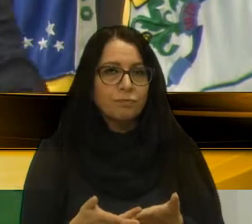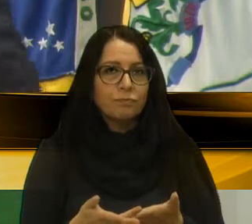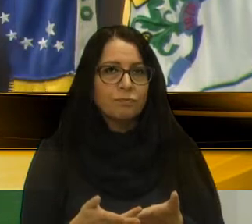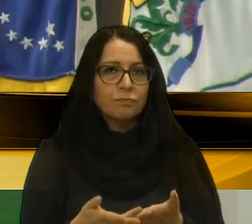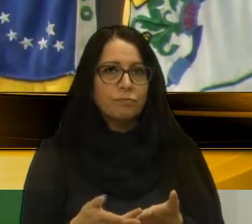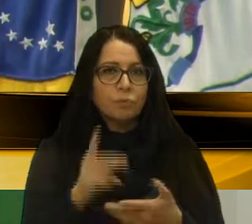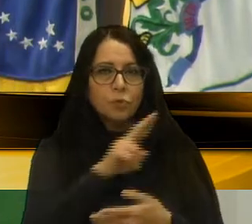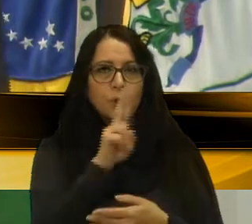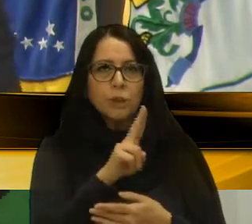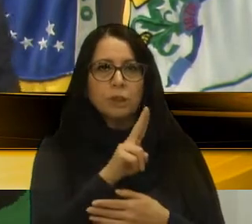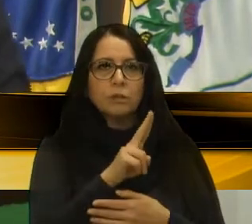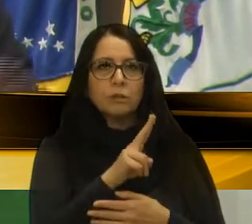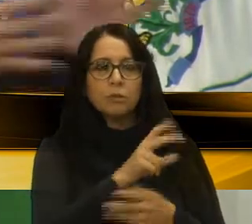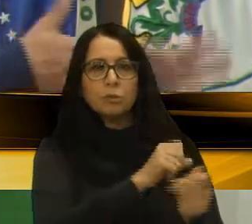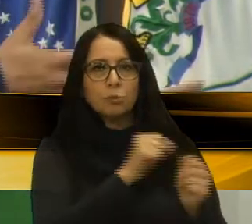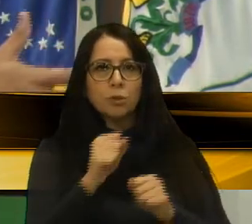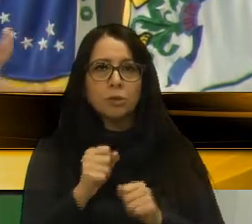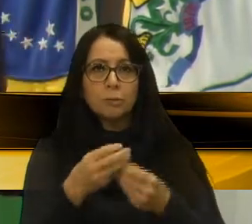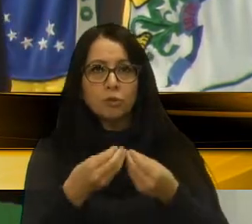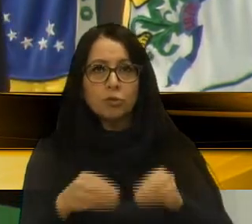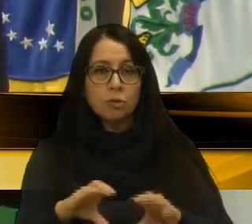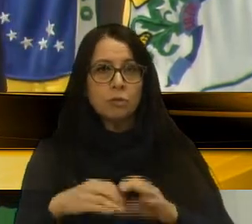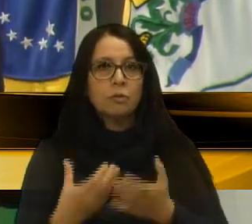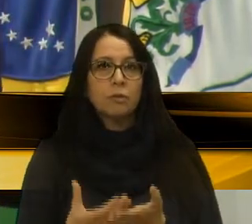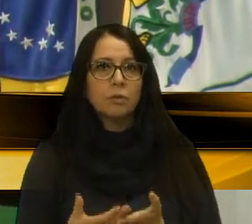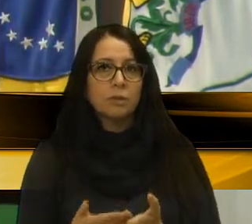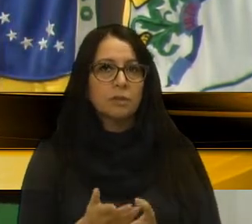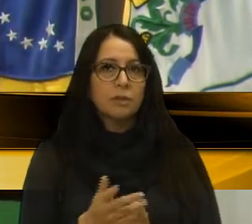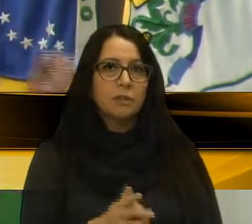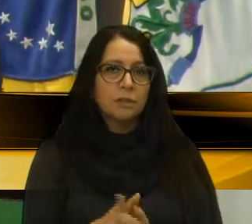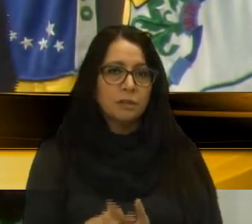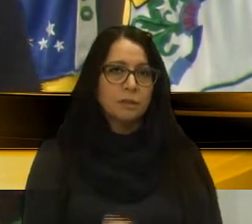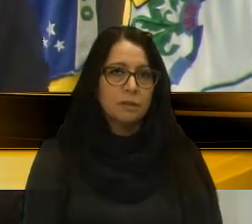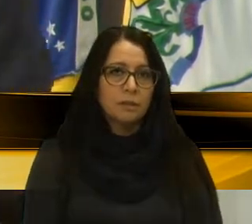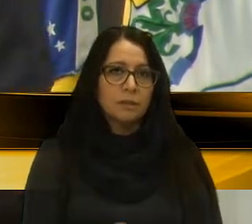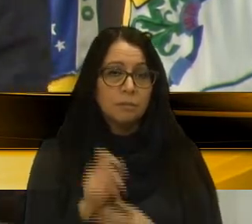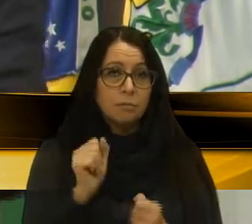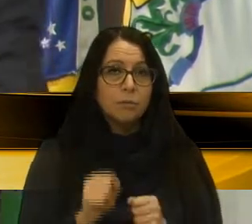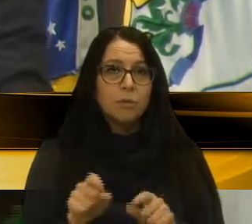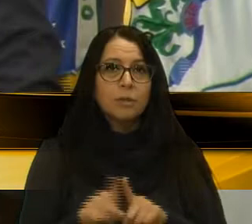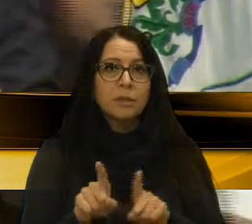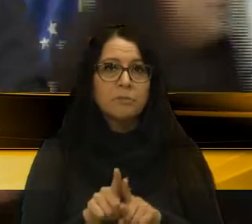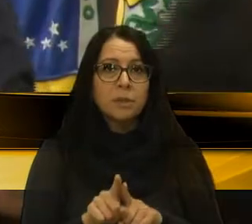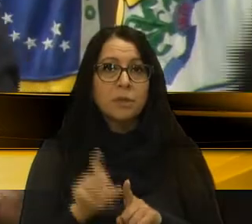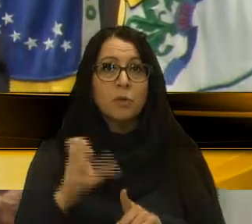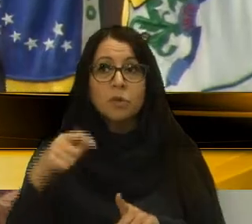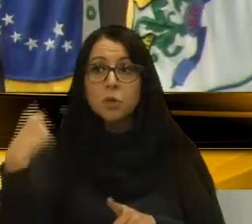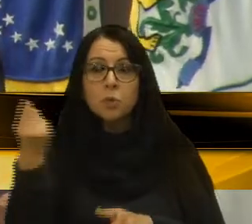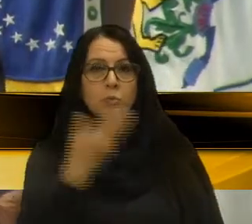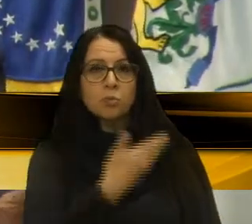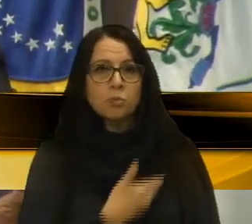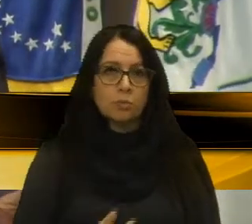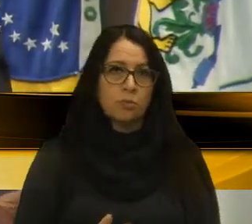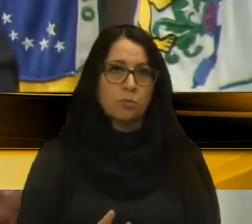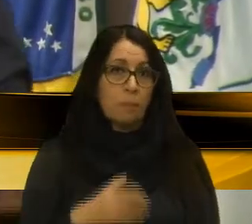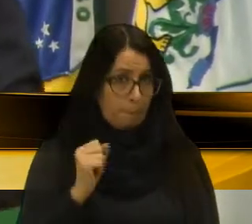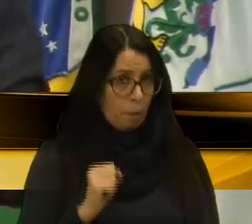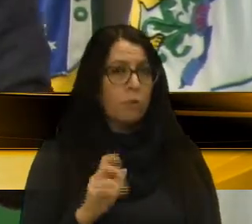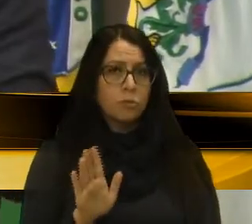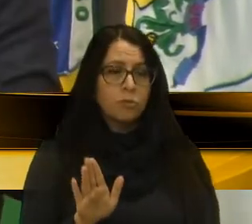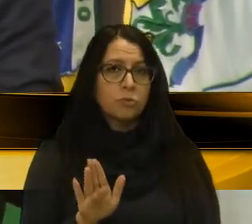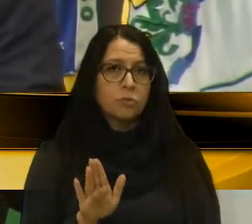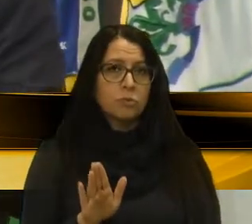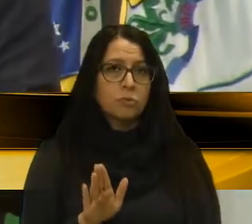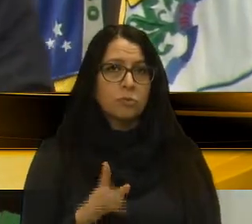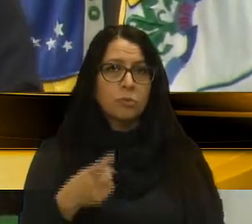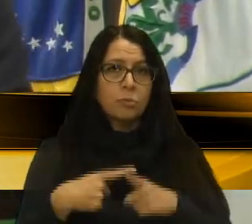legislando ou usando as suas atribuições para prejudicar a comunidade. E isso pode, inclusive, ter ocorrido em outros governos. Pode,